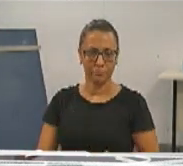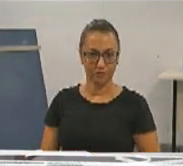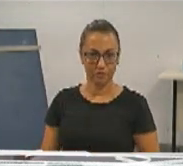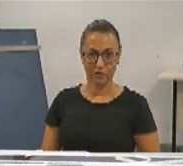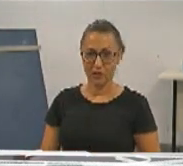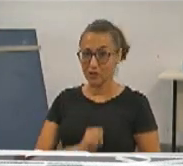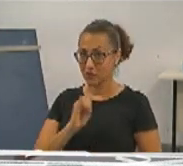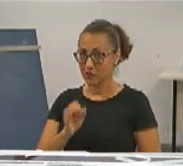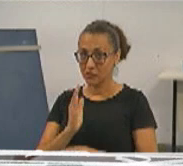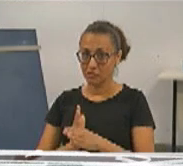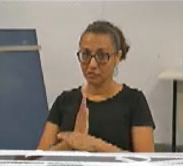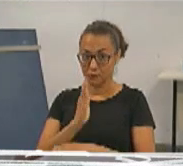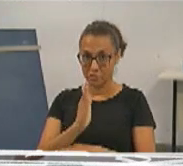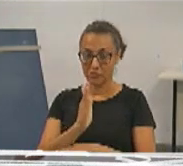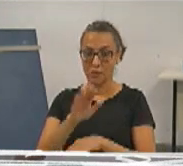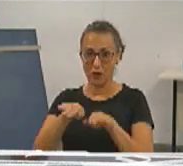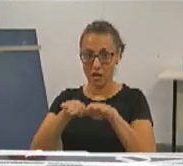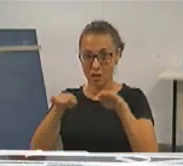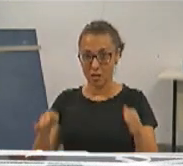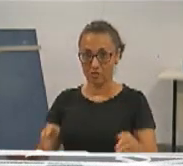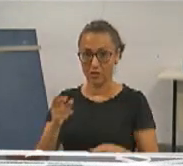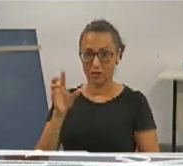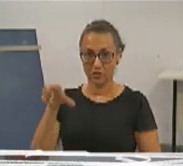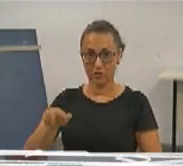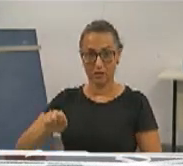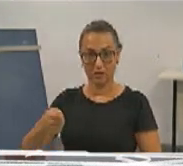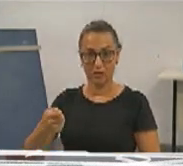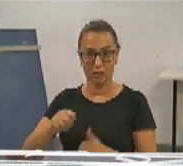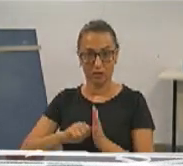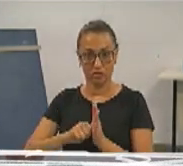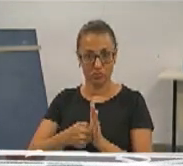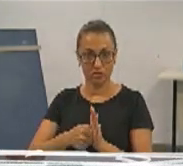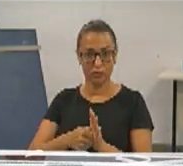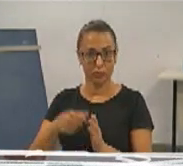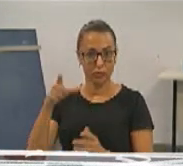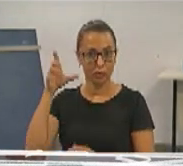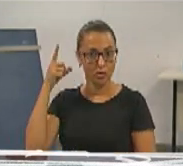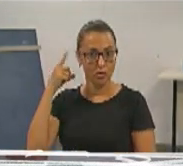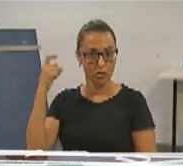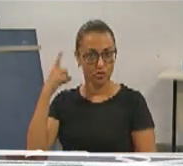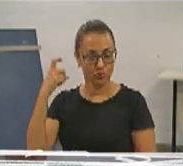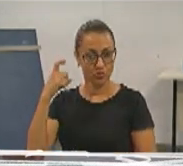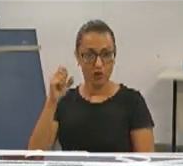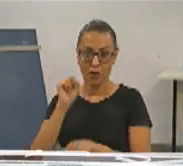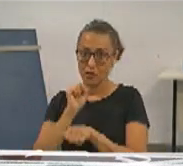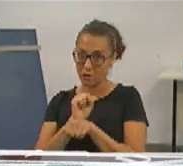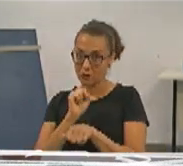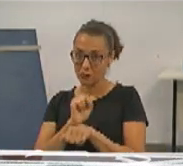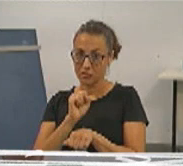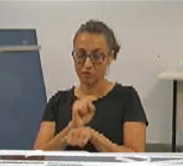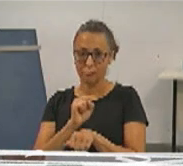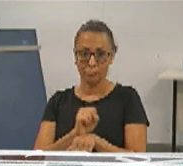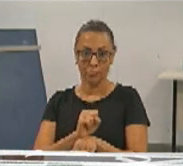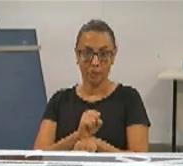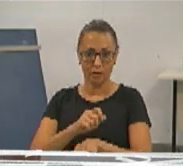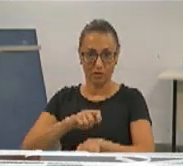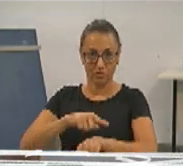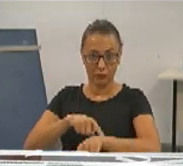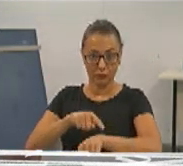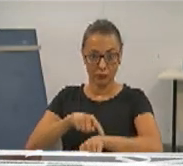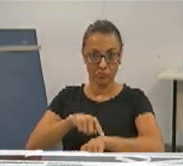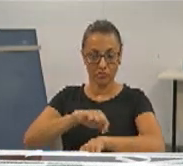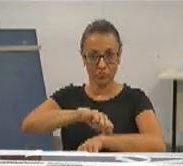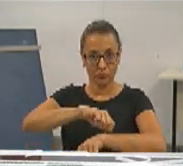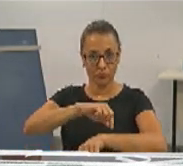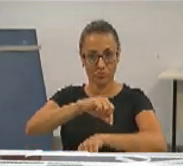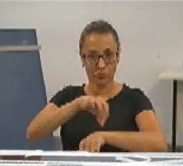ultrapassem o tempo, a mesa de som está autorizada a desligar o áudio. Aguardem o sinal da operadora dos relógios